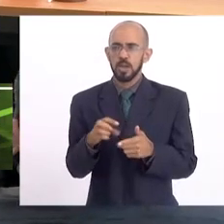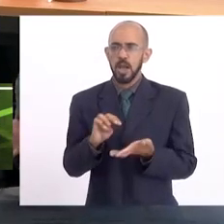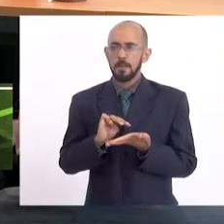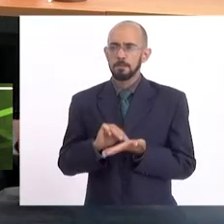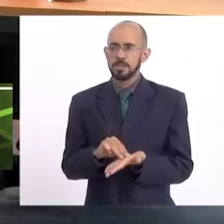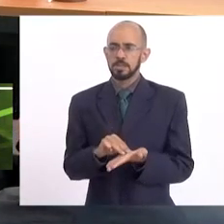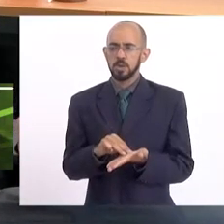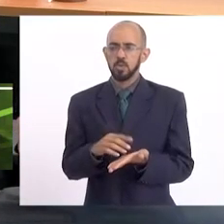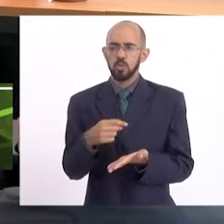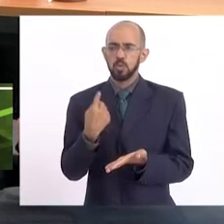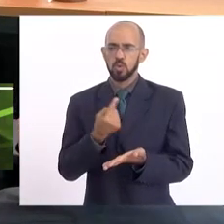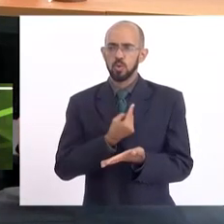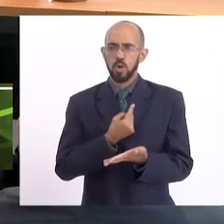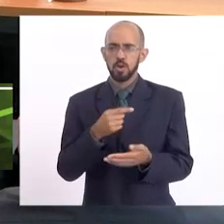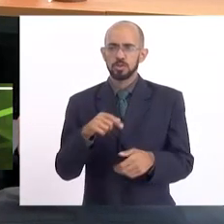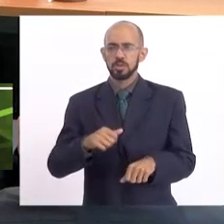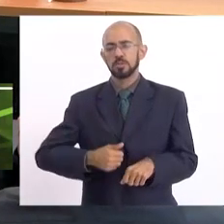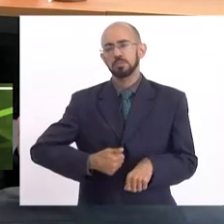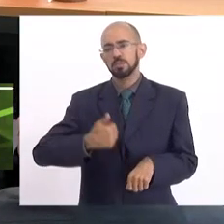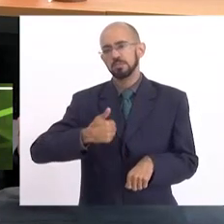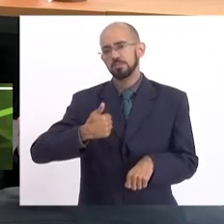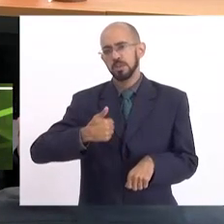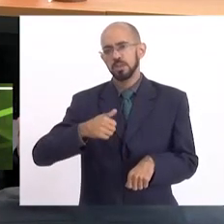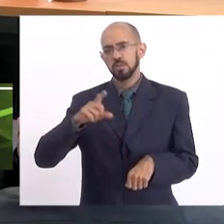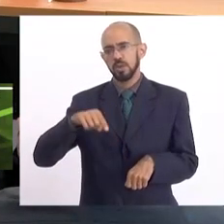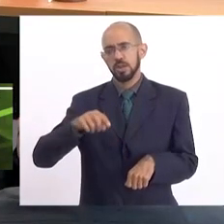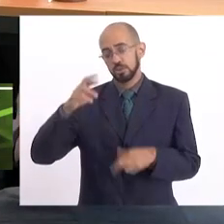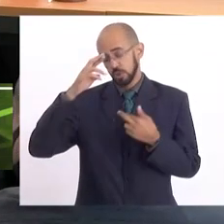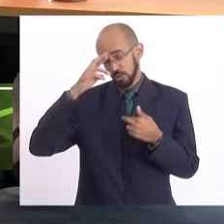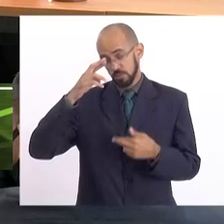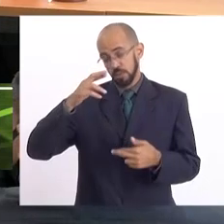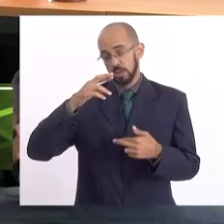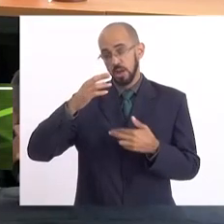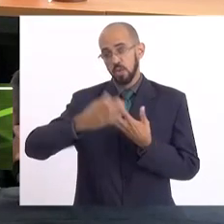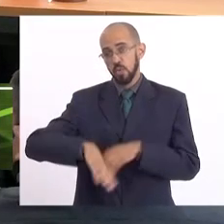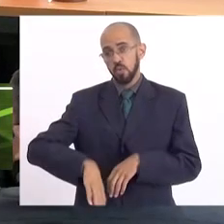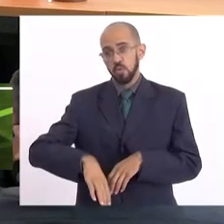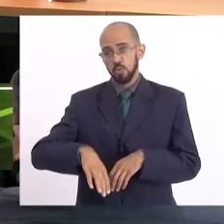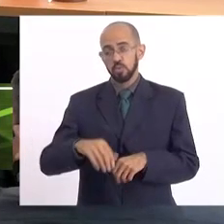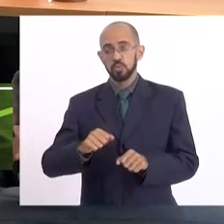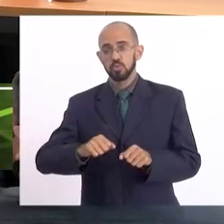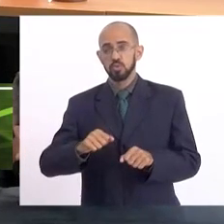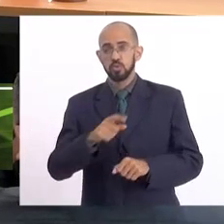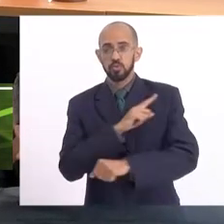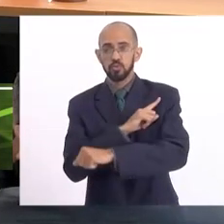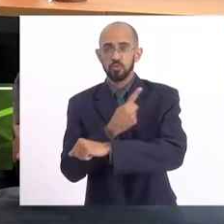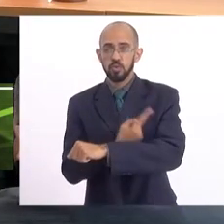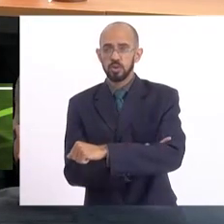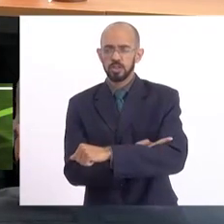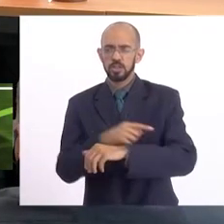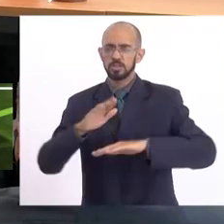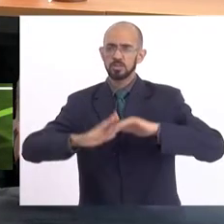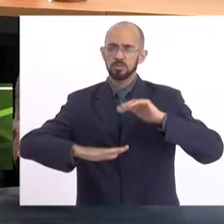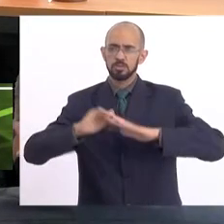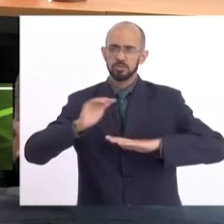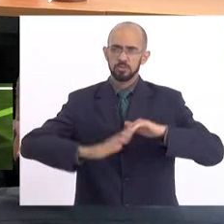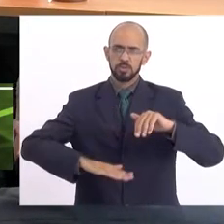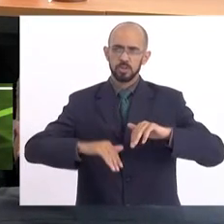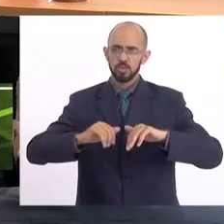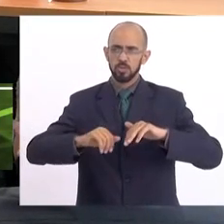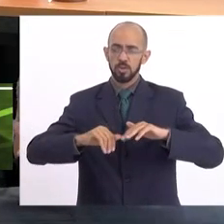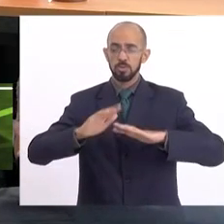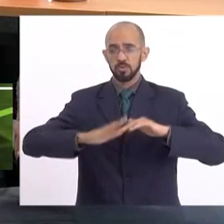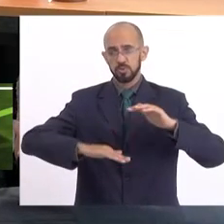conseguir estabelecer um critério, em primeiro lugar, de respeitar o concurso público, fortalecer a carreira através de servidores de carreira